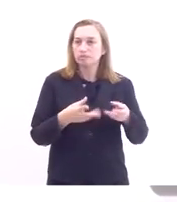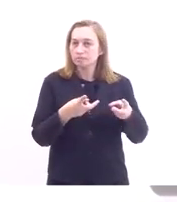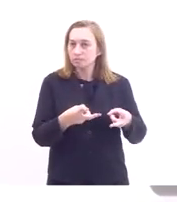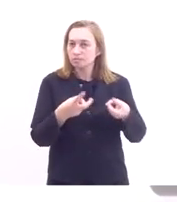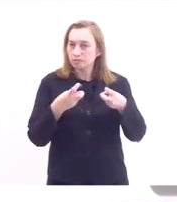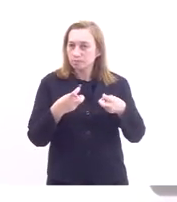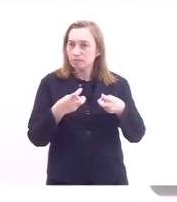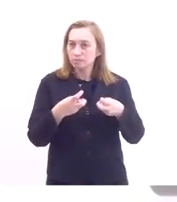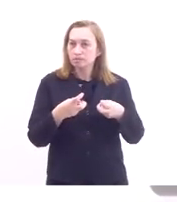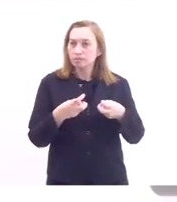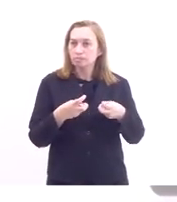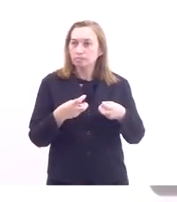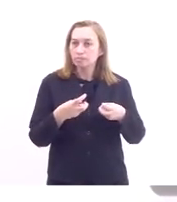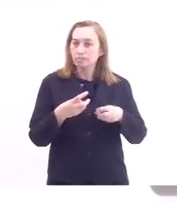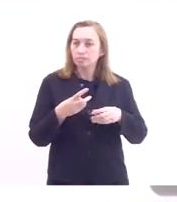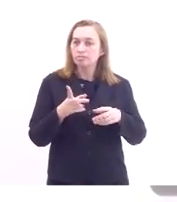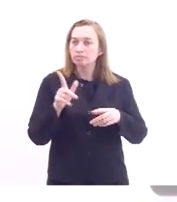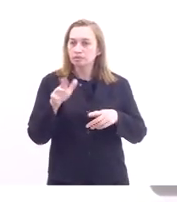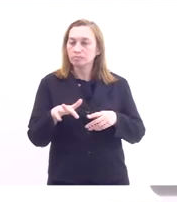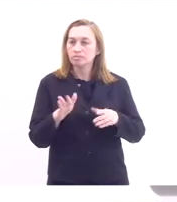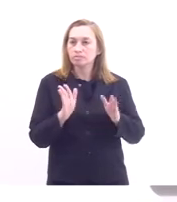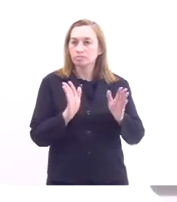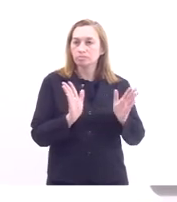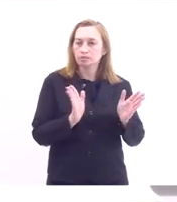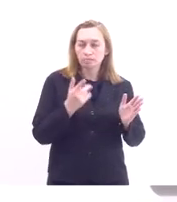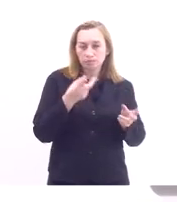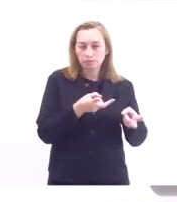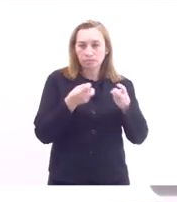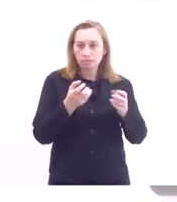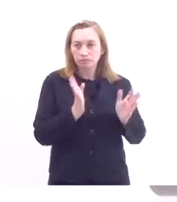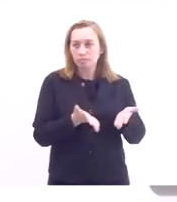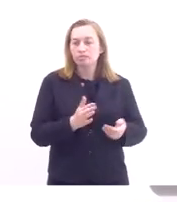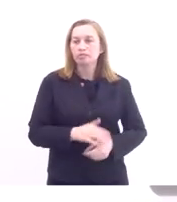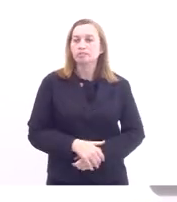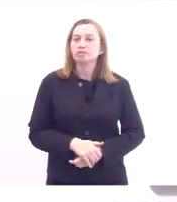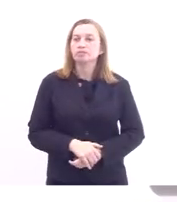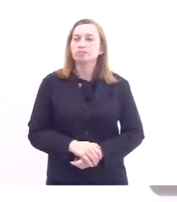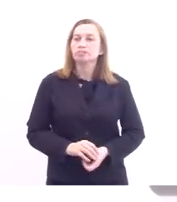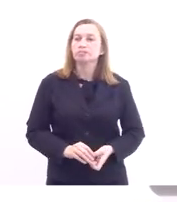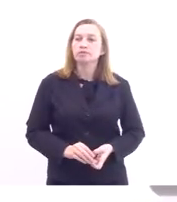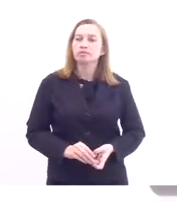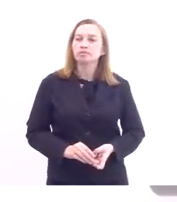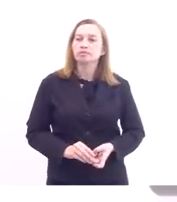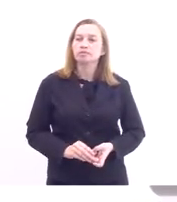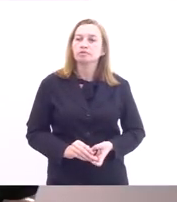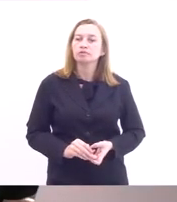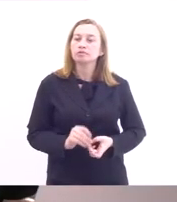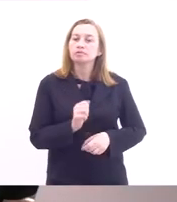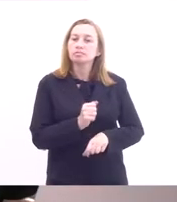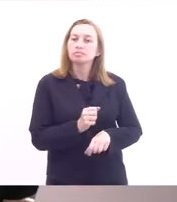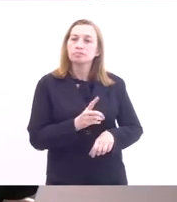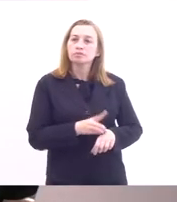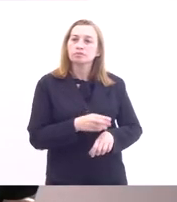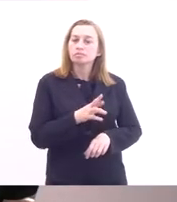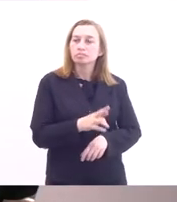verificar um cenário um pouco diferente desse que a gente está verificando agora. Doutora Stephanie,